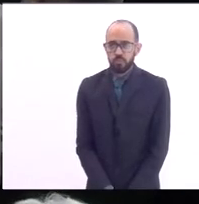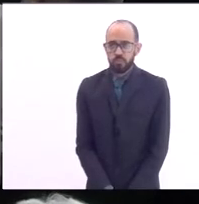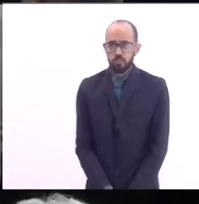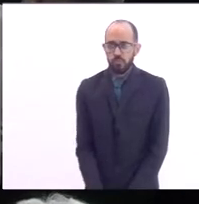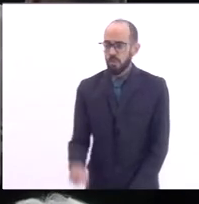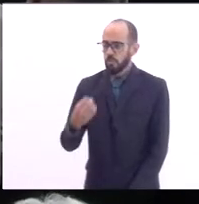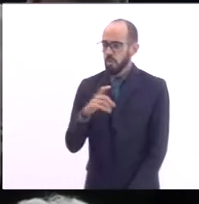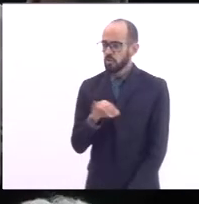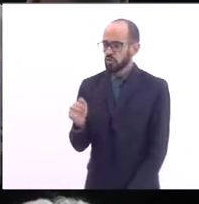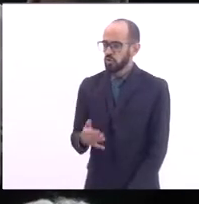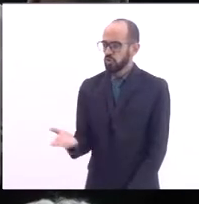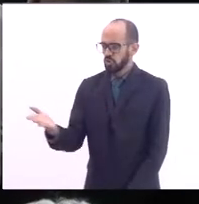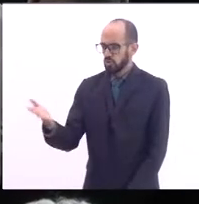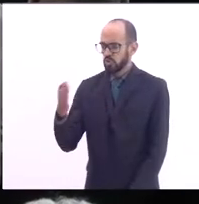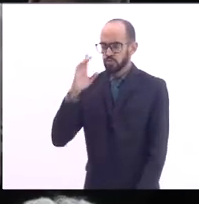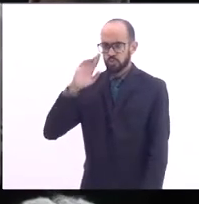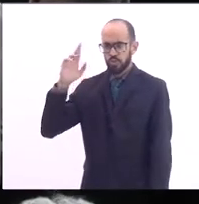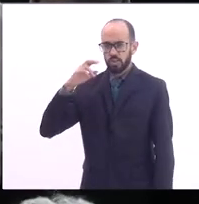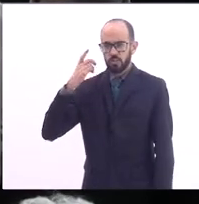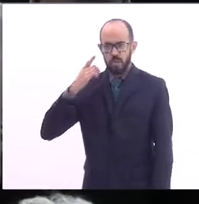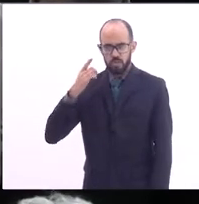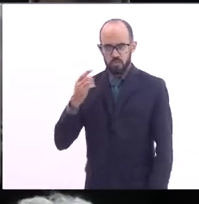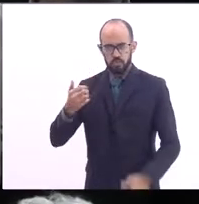Bom dia, deputado. Me ouve bem?